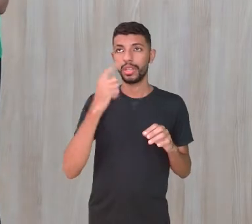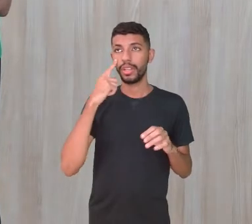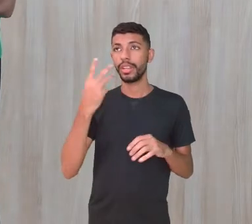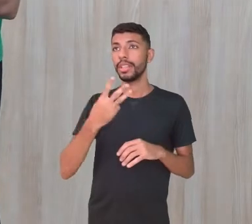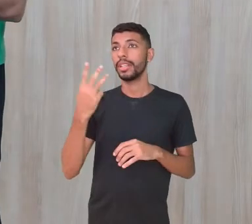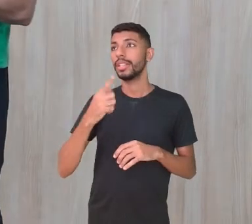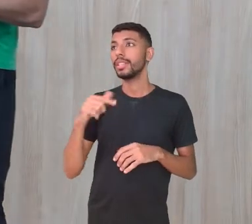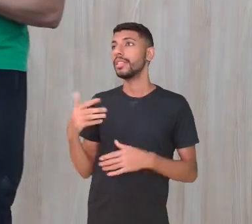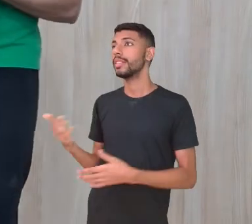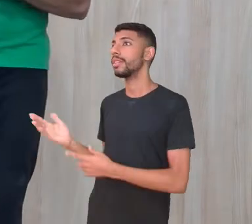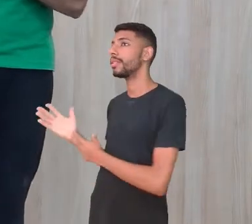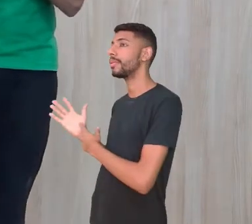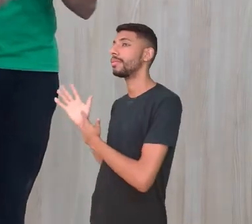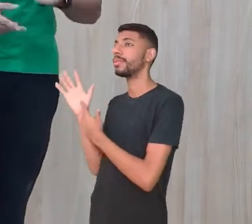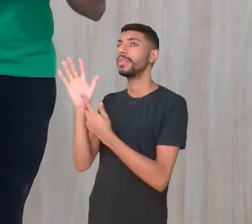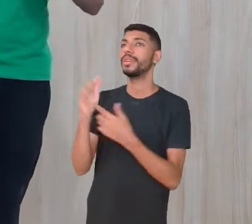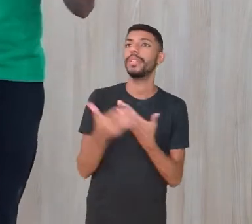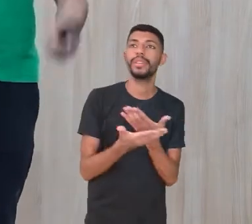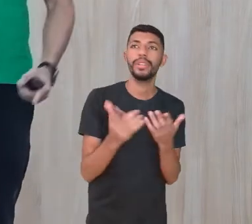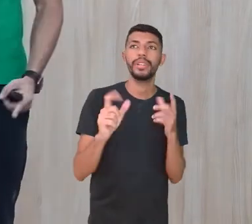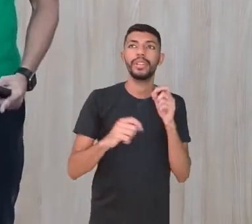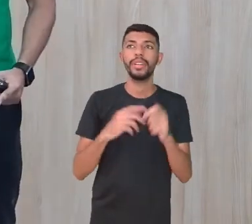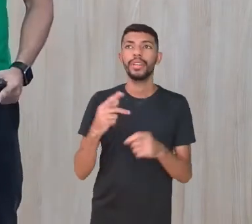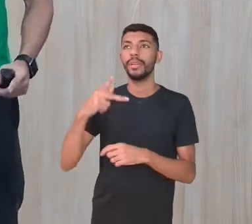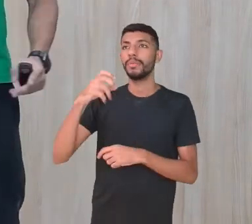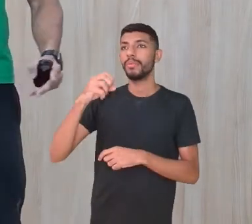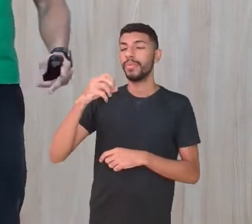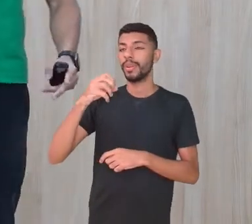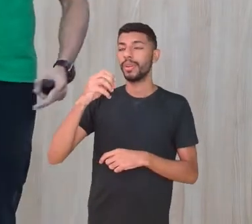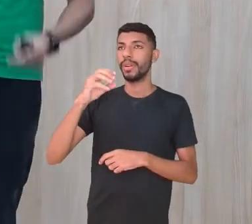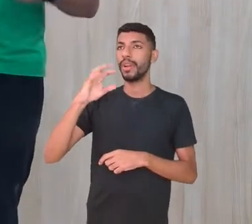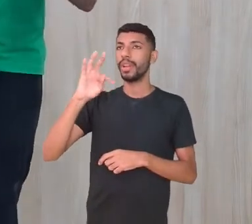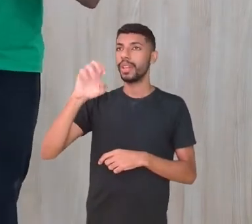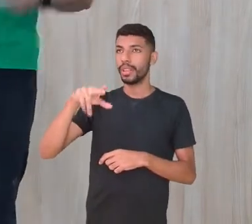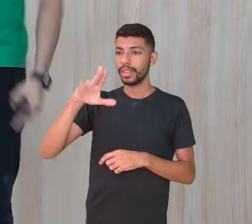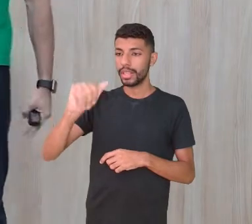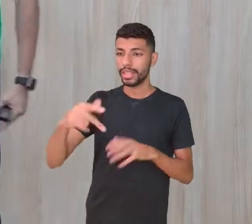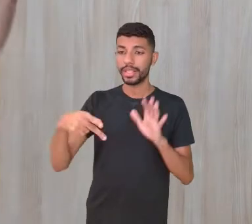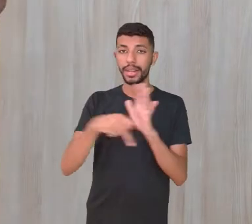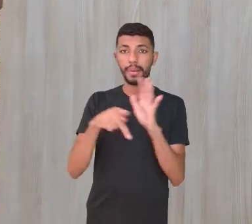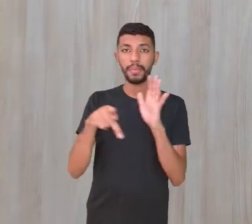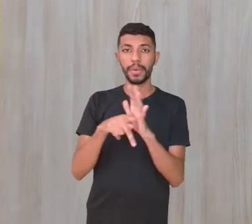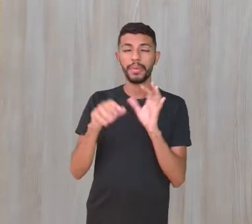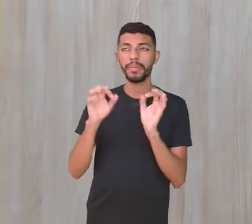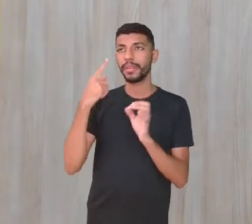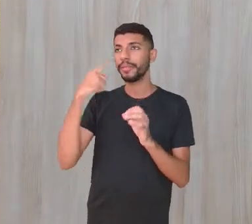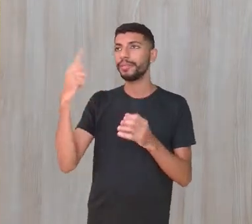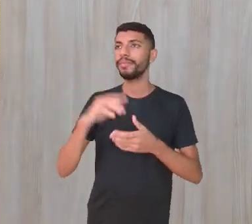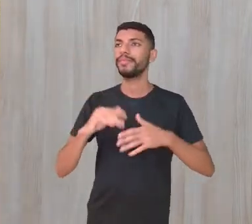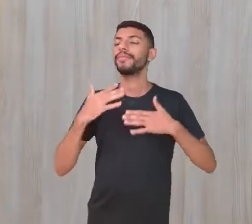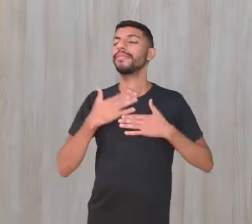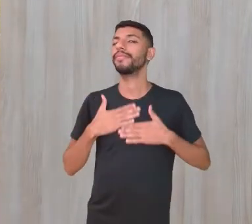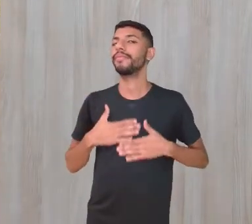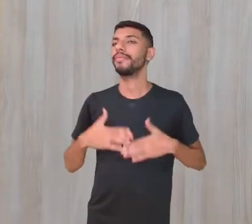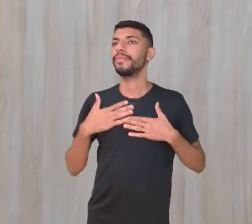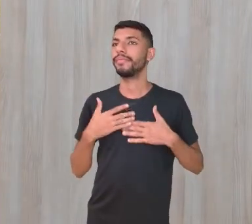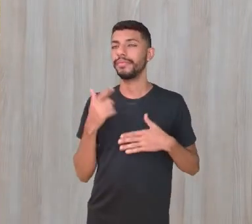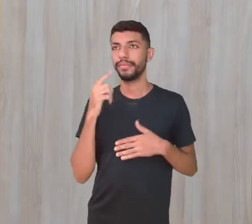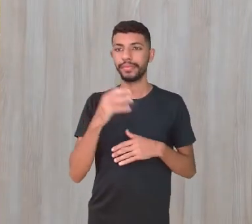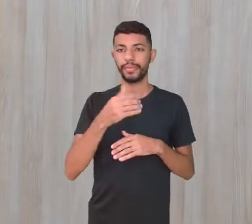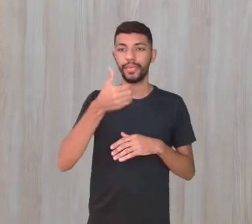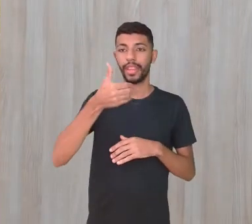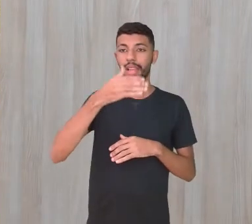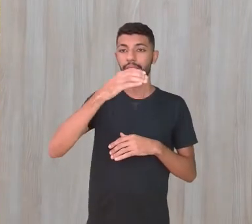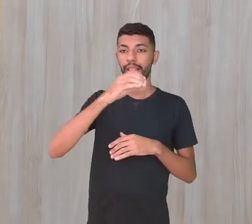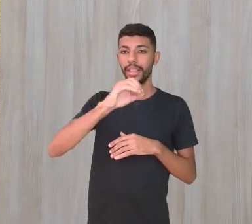trouxe aqui para vocês hoje é a potência de potência. Ó, não se assuste, tá? Ó, eu tenho aqui, ó, 10